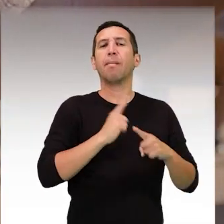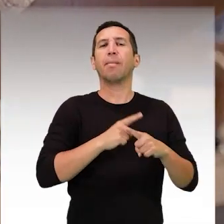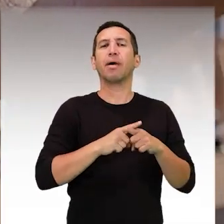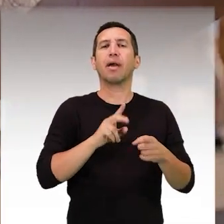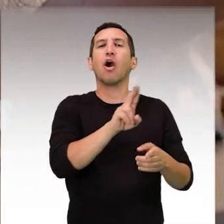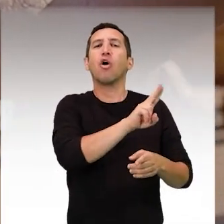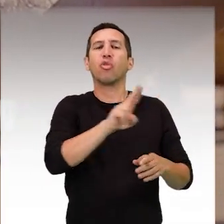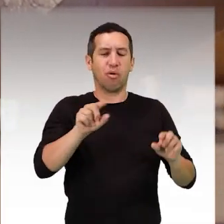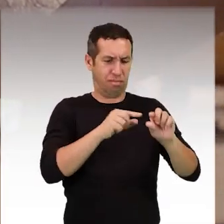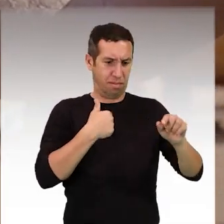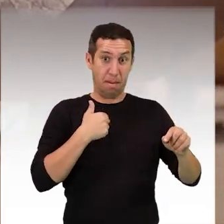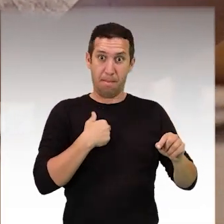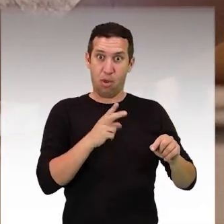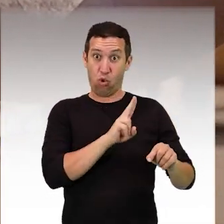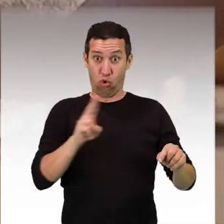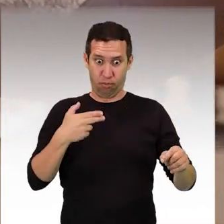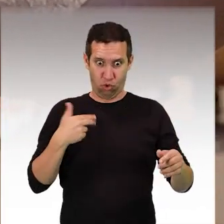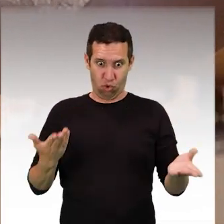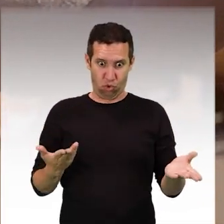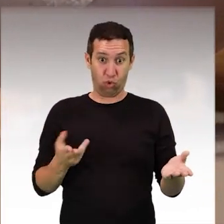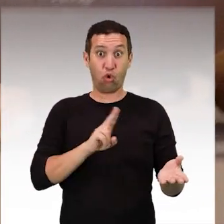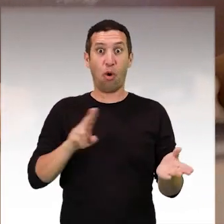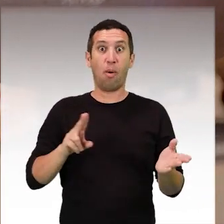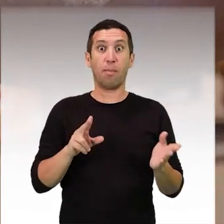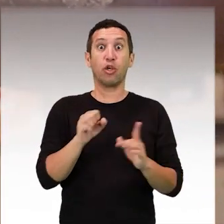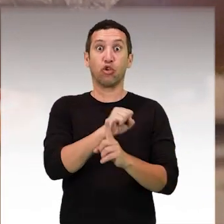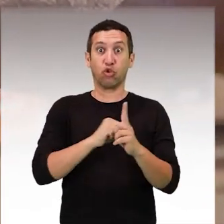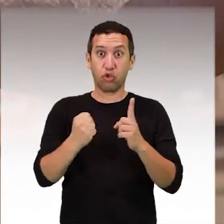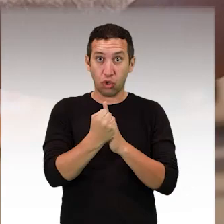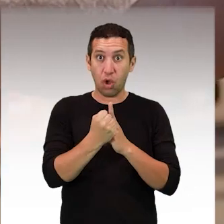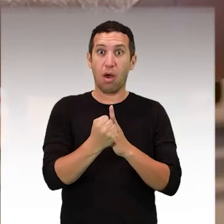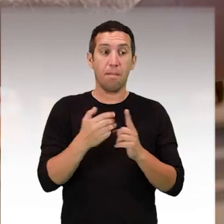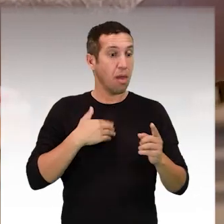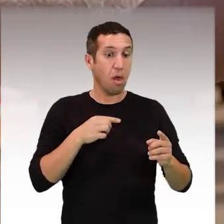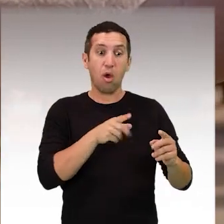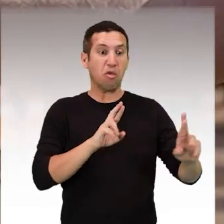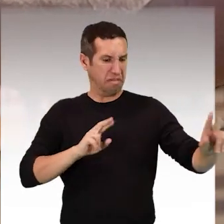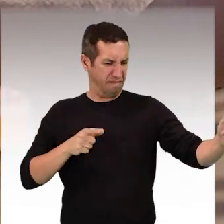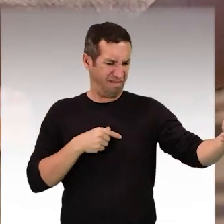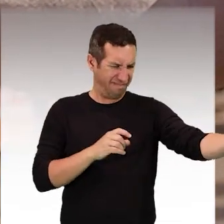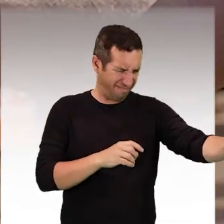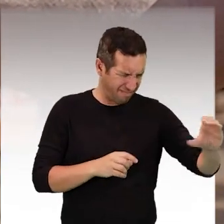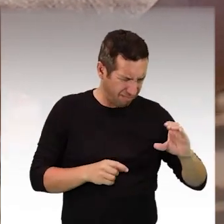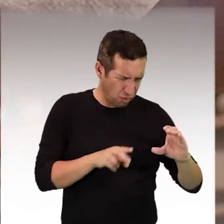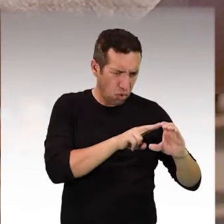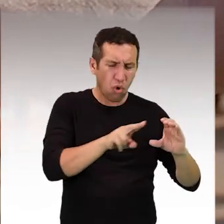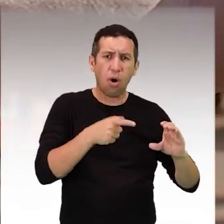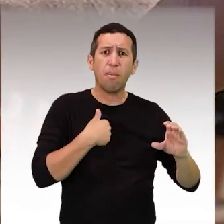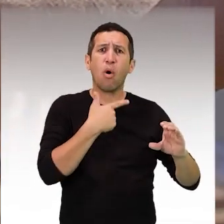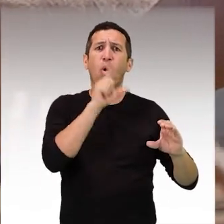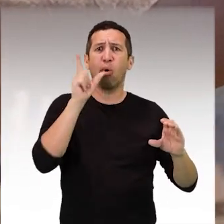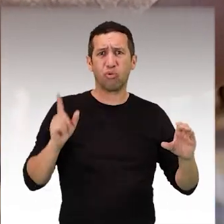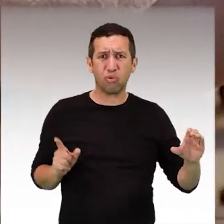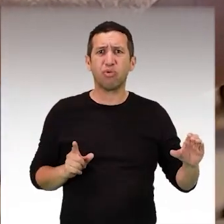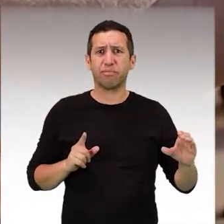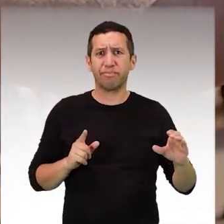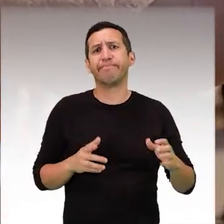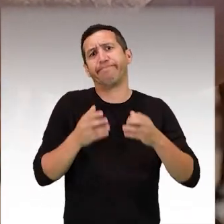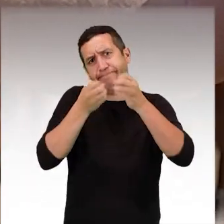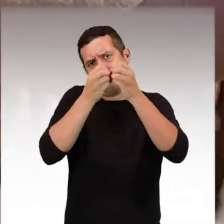diplomas é diferente do nome que eu uso agora, que é o nome de identidade, é tudo diferente, aí as pessoas veem